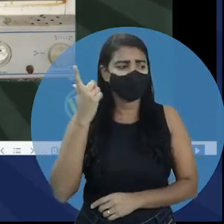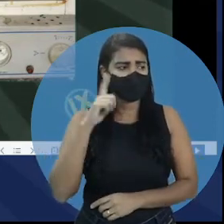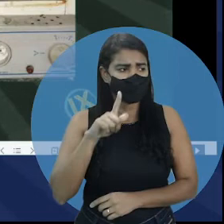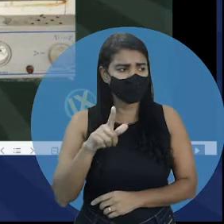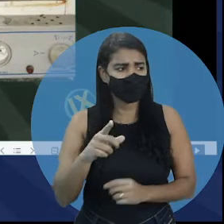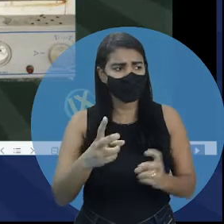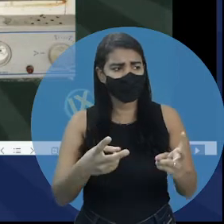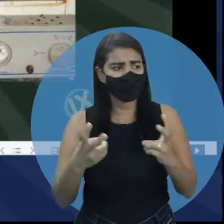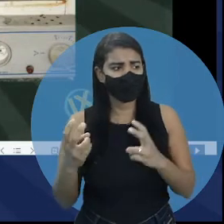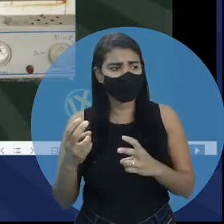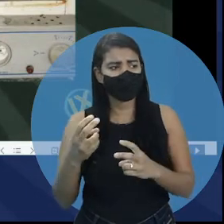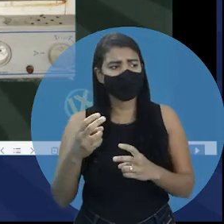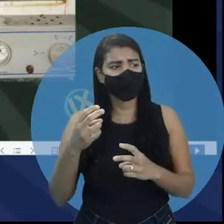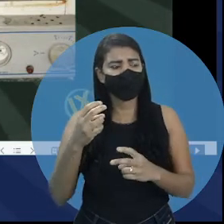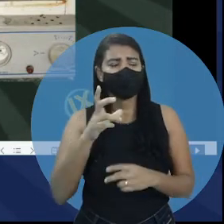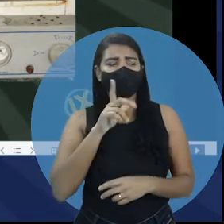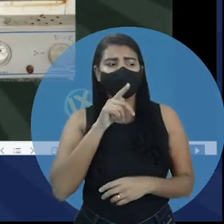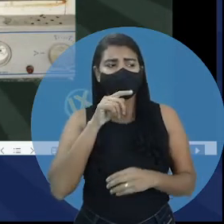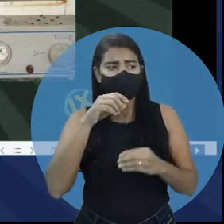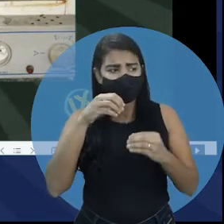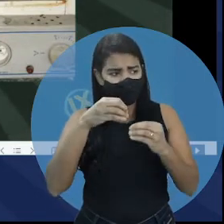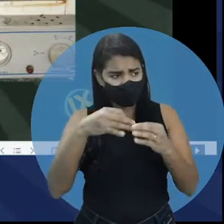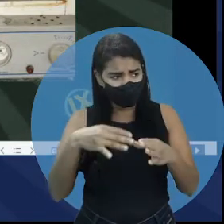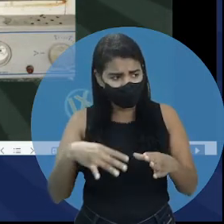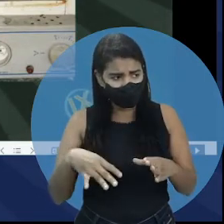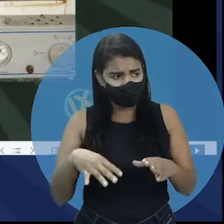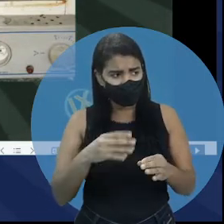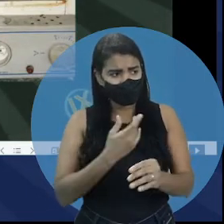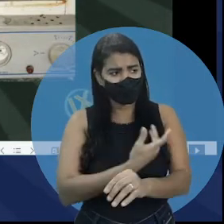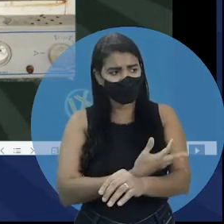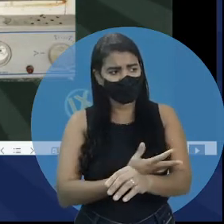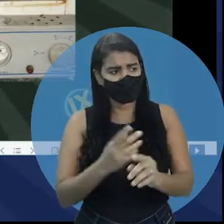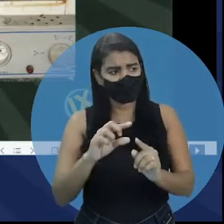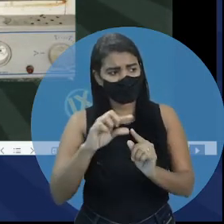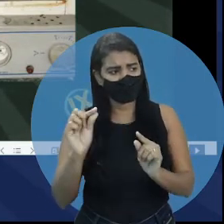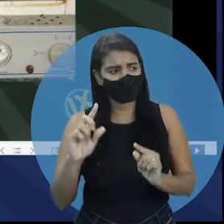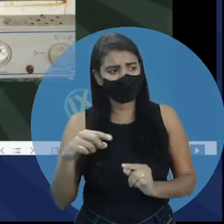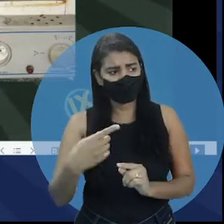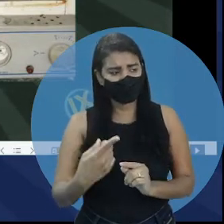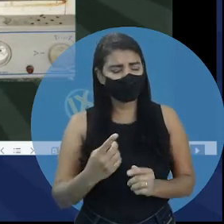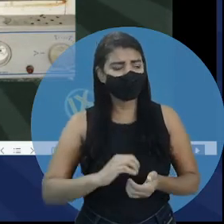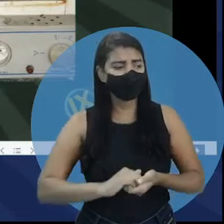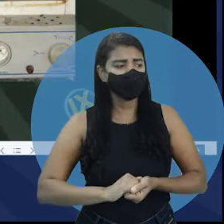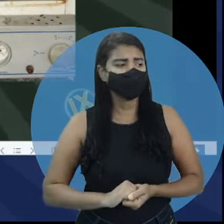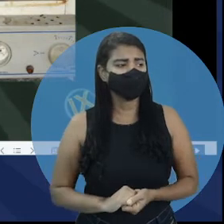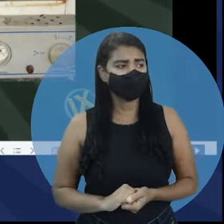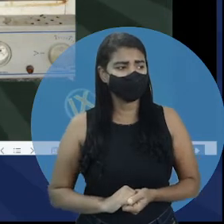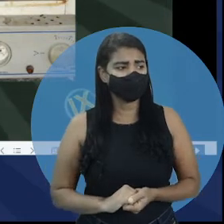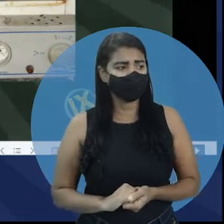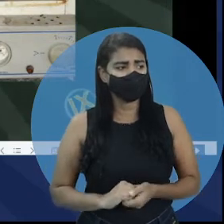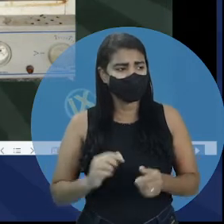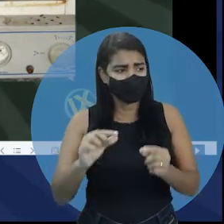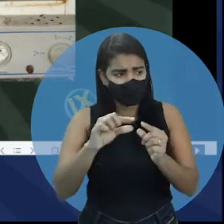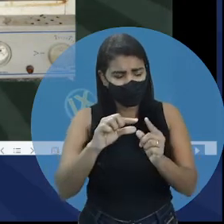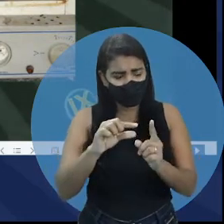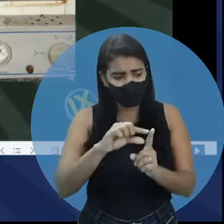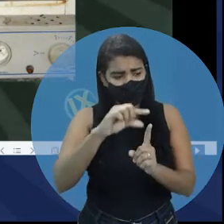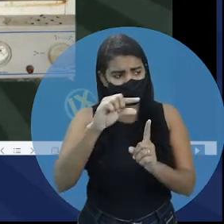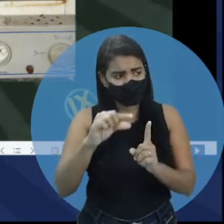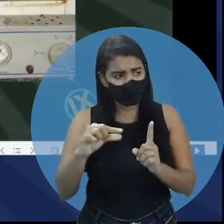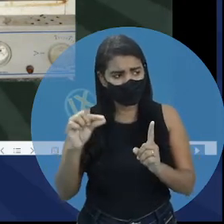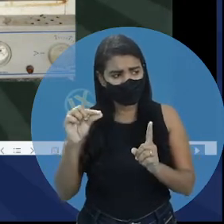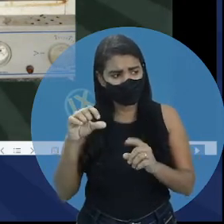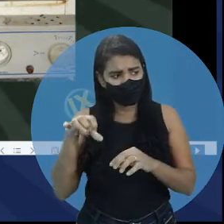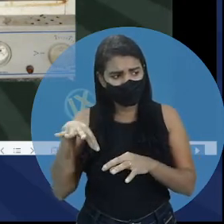extrair toda a água desse material vegetal. Após as folhas serem secas